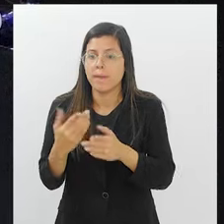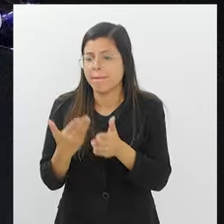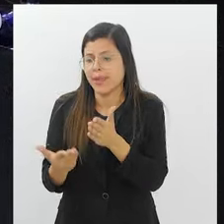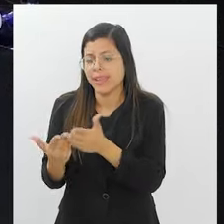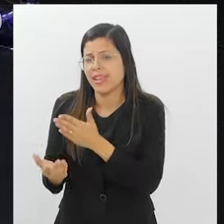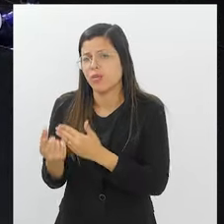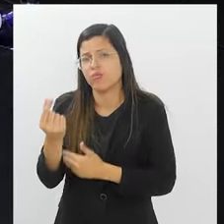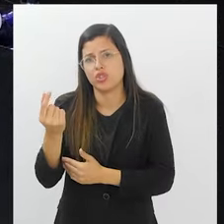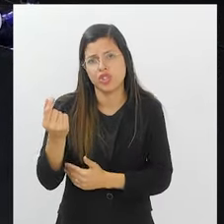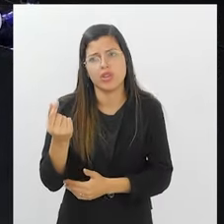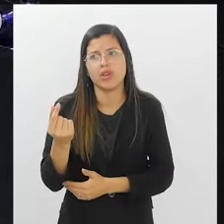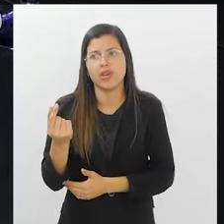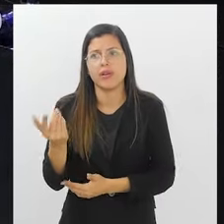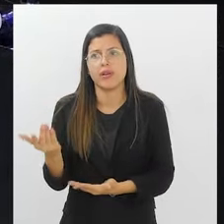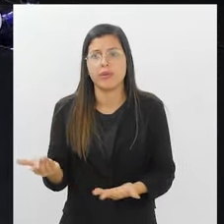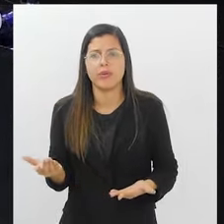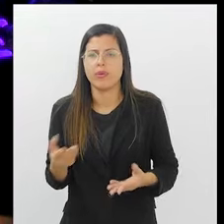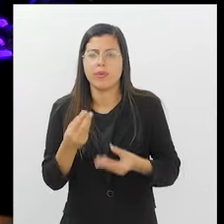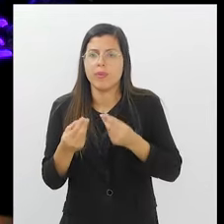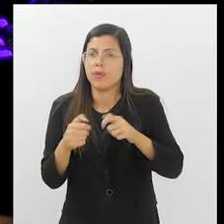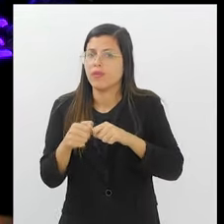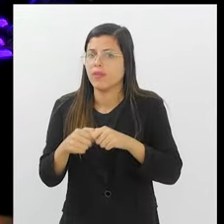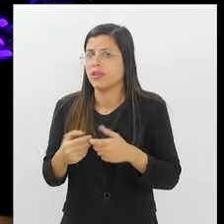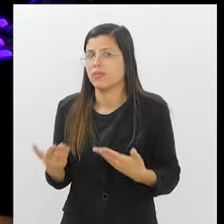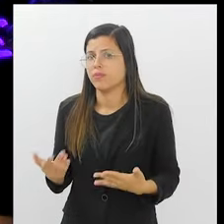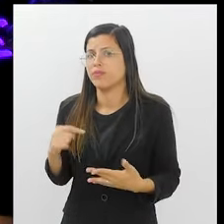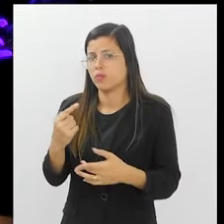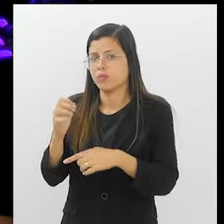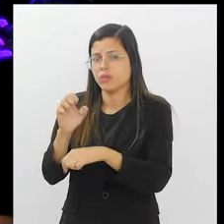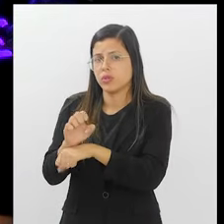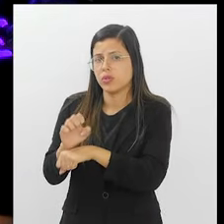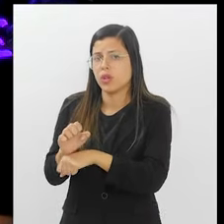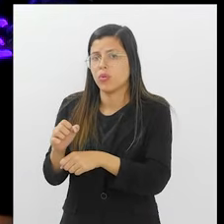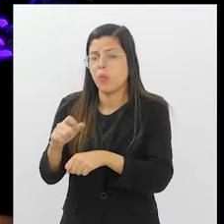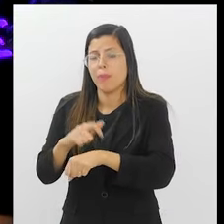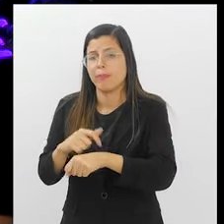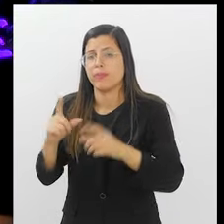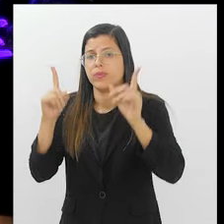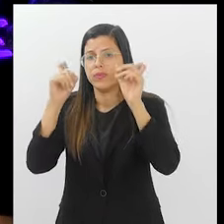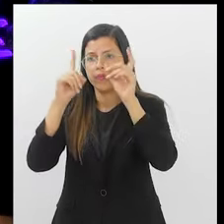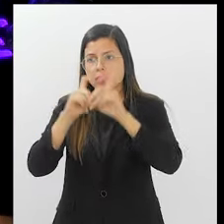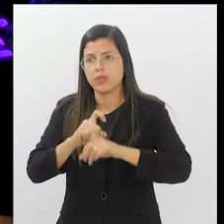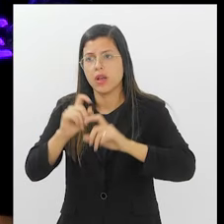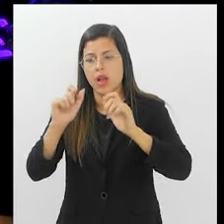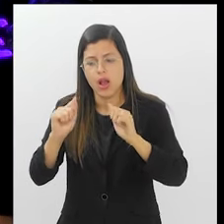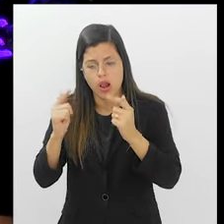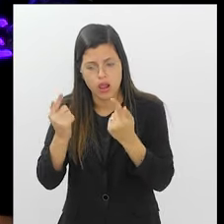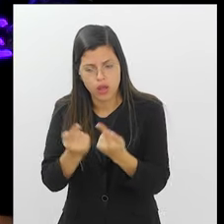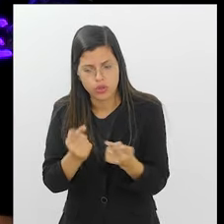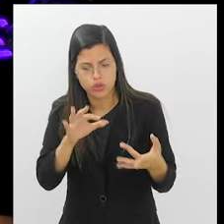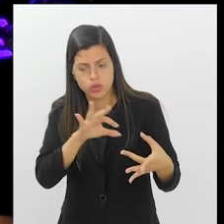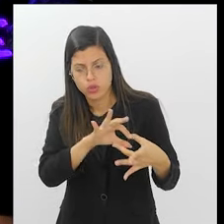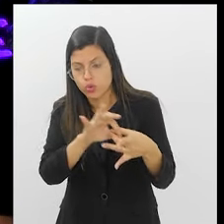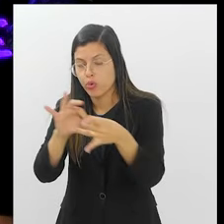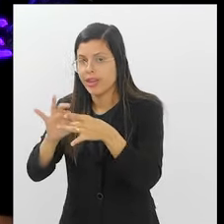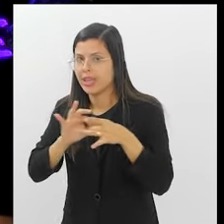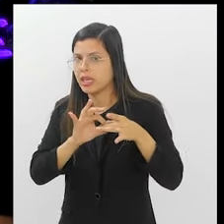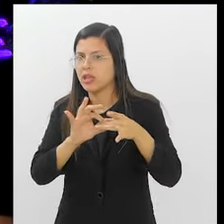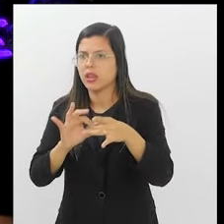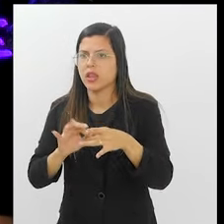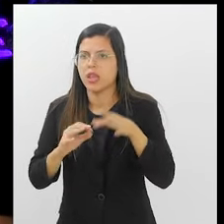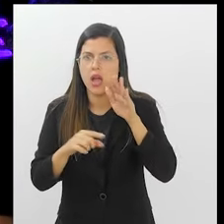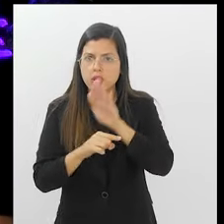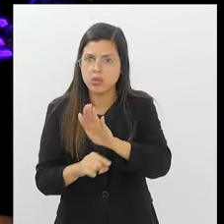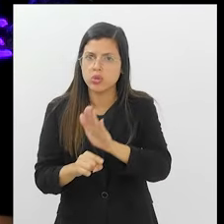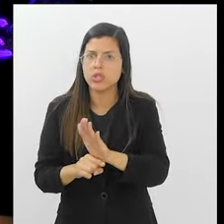que faz com esses... E hoje nós estamos vivendo, nosso Estado está vivendo momentos difíceis que nós temos que... O parlamento aqui está muito unido para que possa